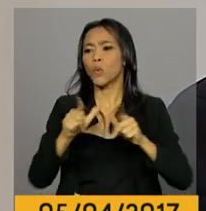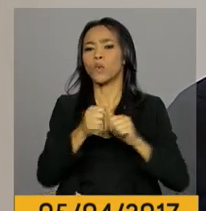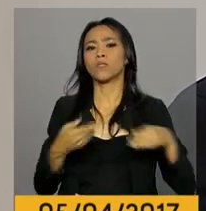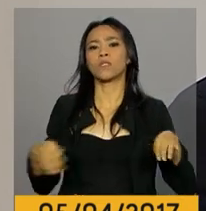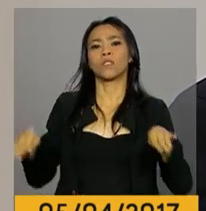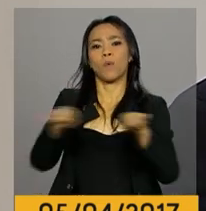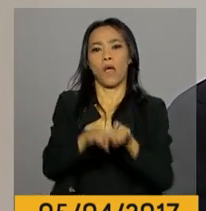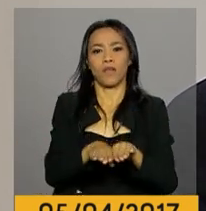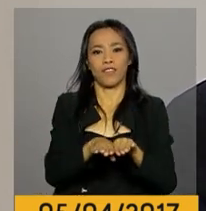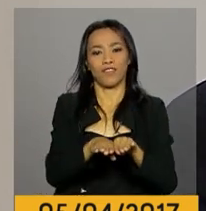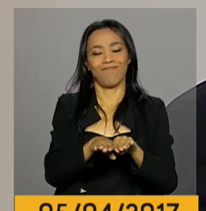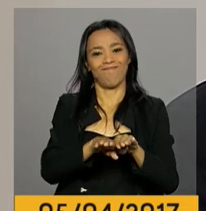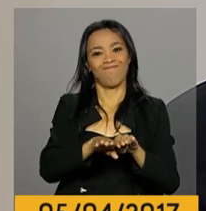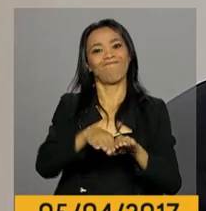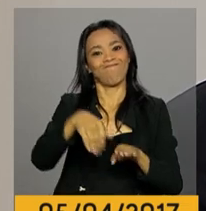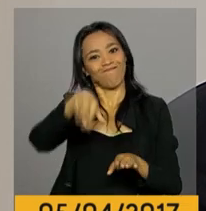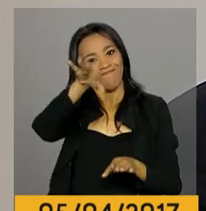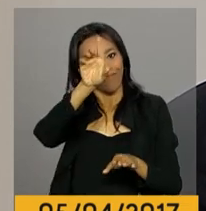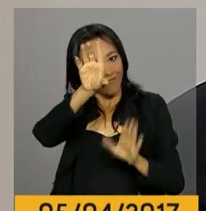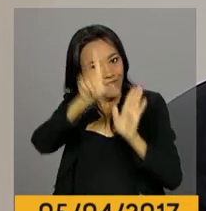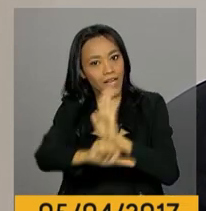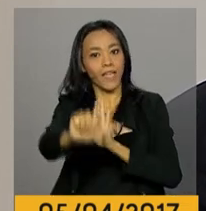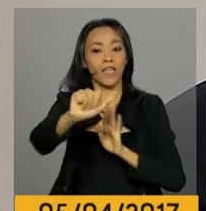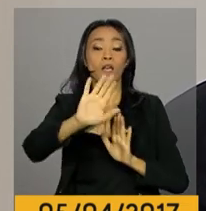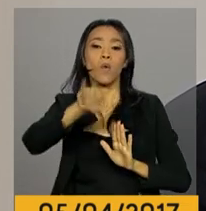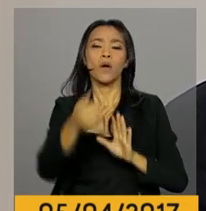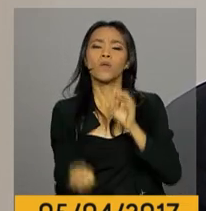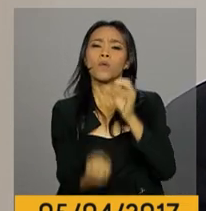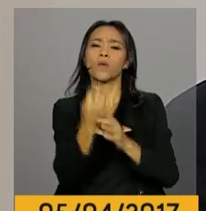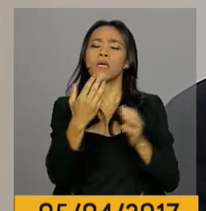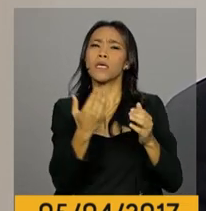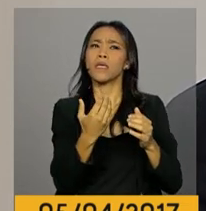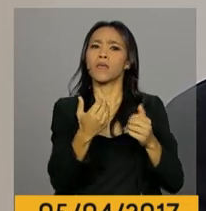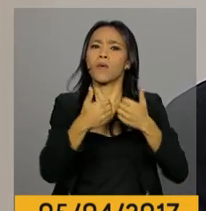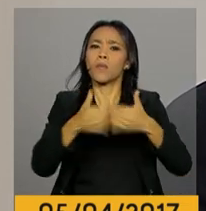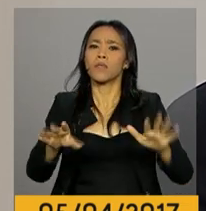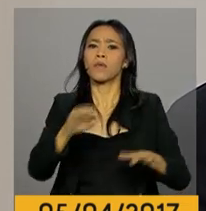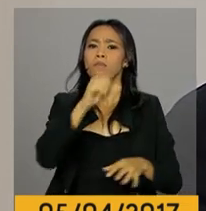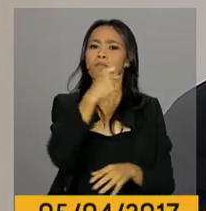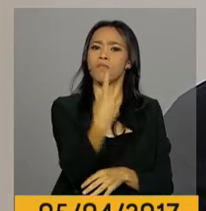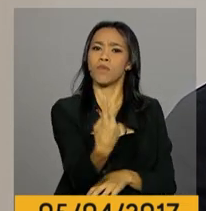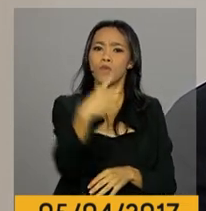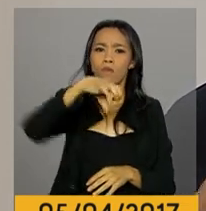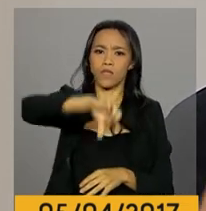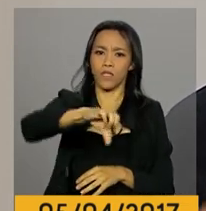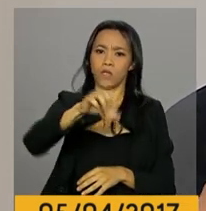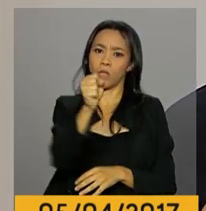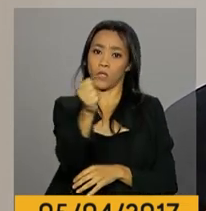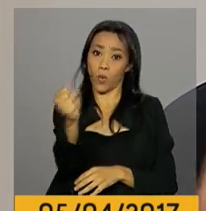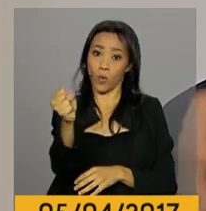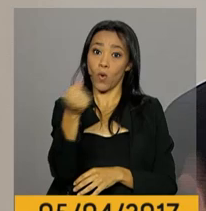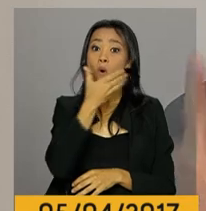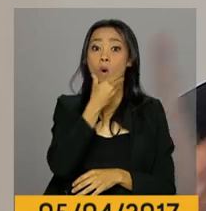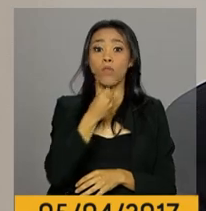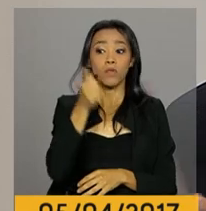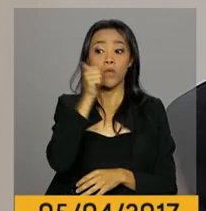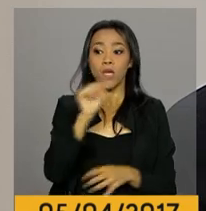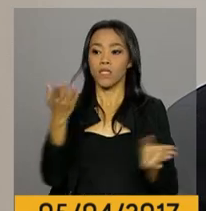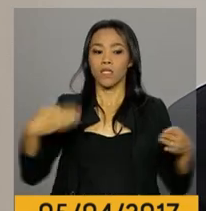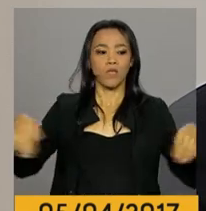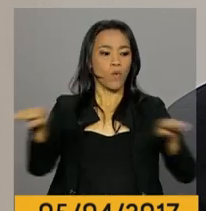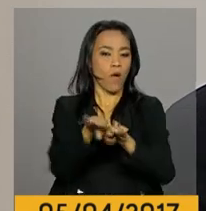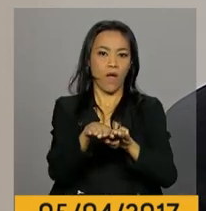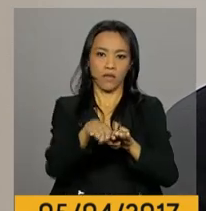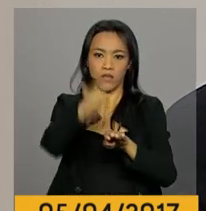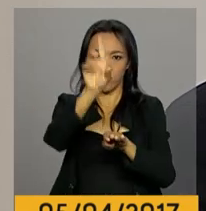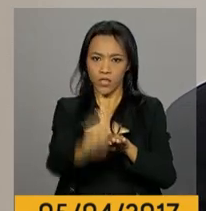lei quando nós reinaugurado brasileiro em 1981 nós colocamos homens e mulheres são iguais em